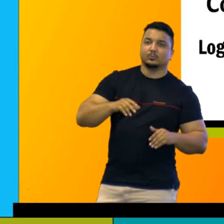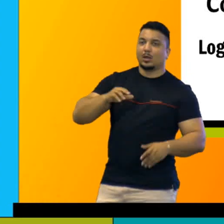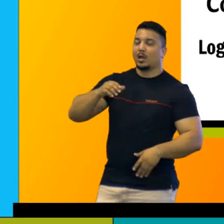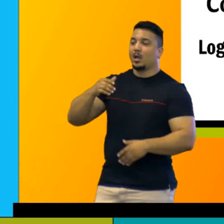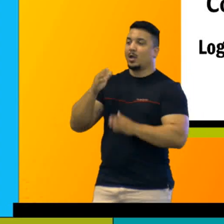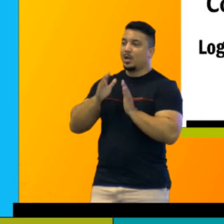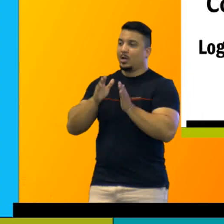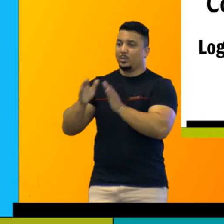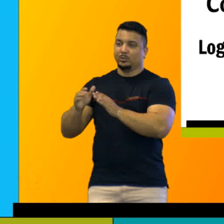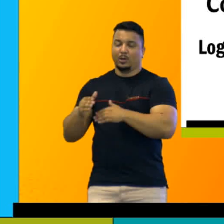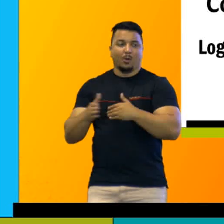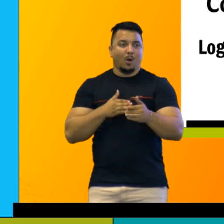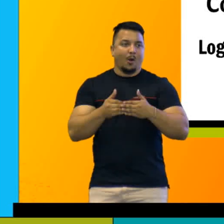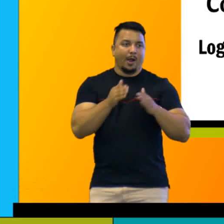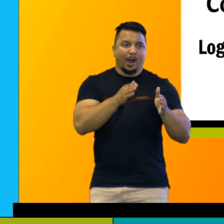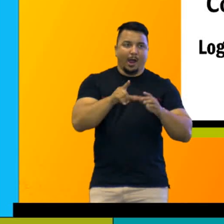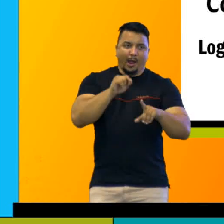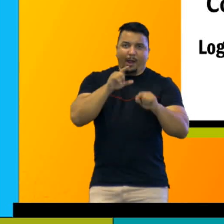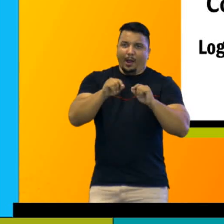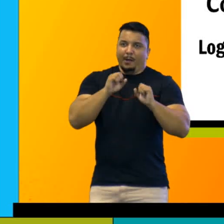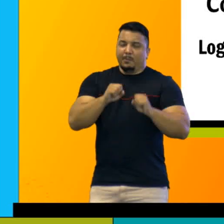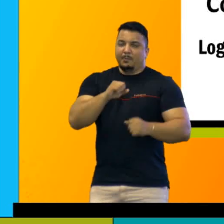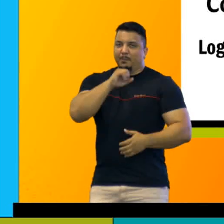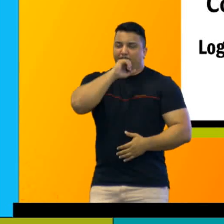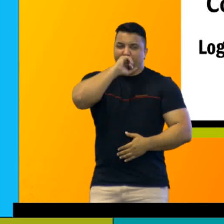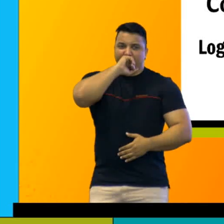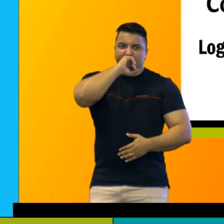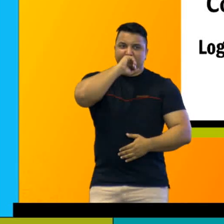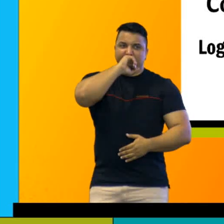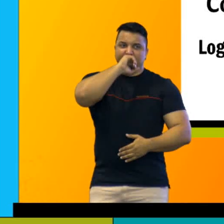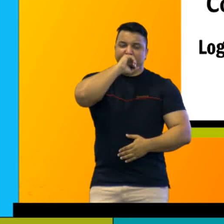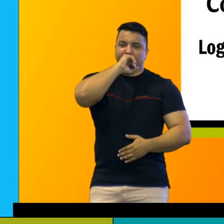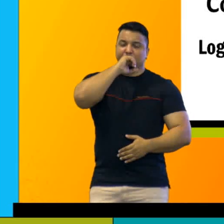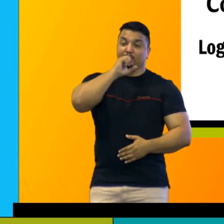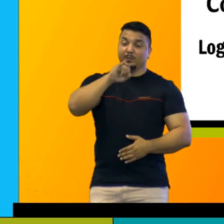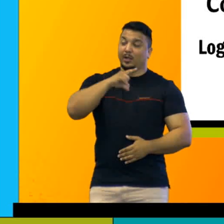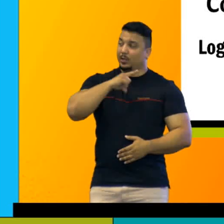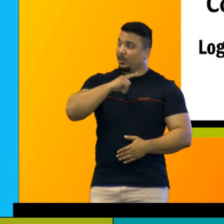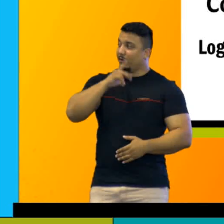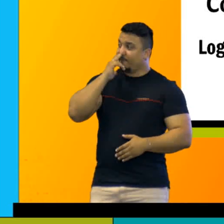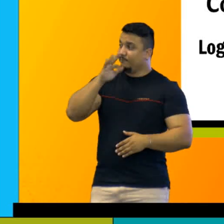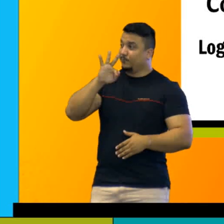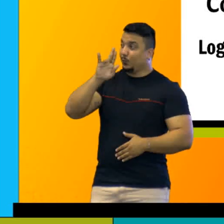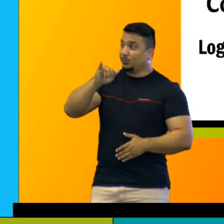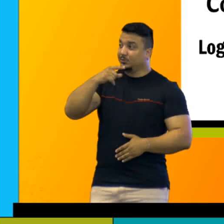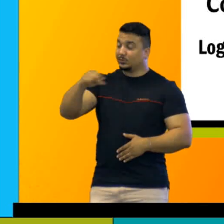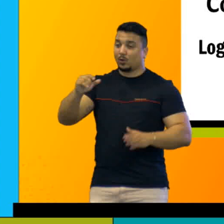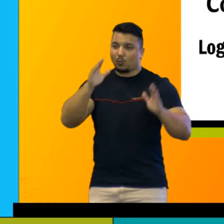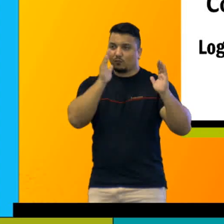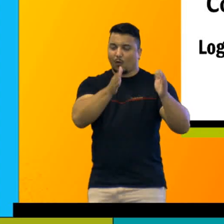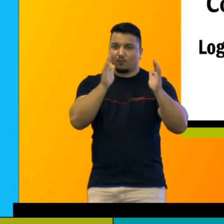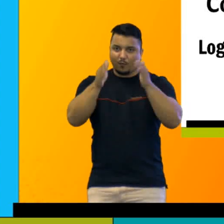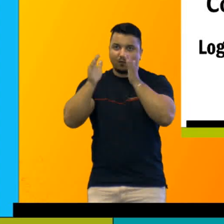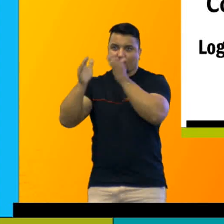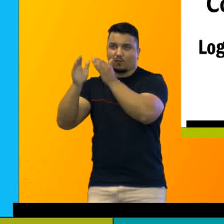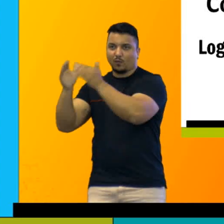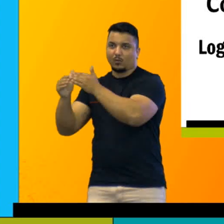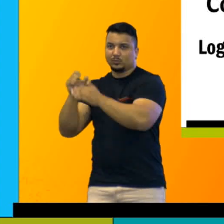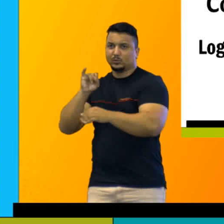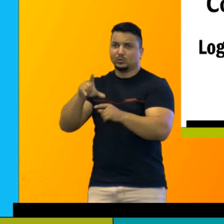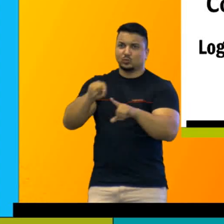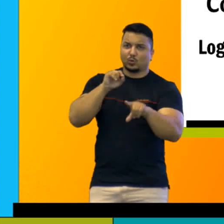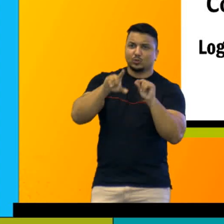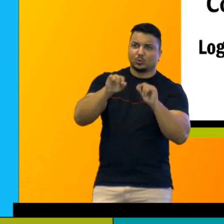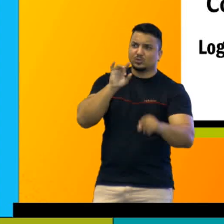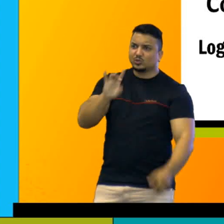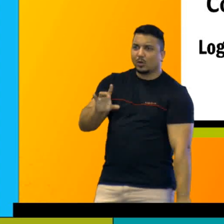Porque não importa a ordem, tá certo? Quando é que importa a ordem? Quando eu tenho uma função para cada coisa, né? Se é só para escolher 2